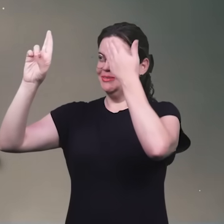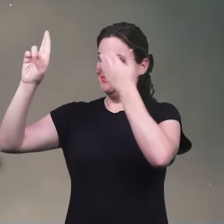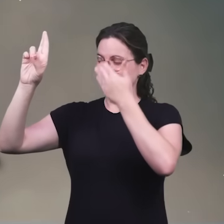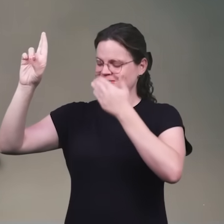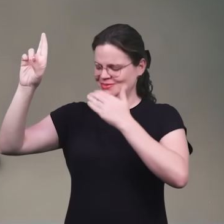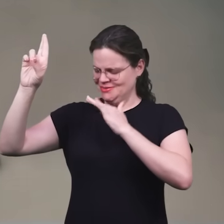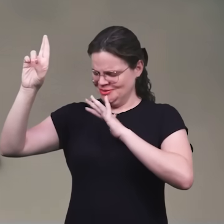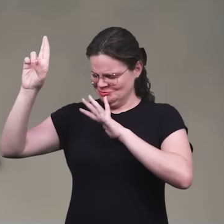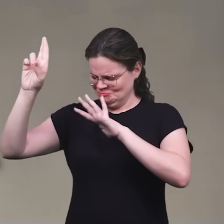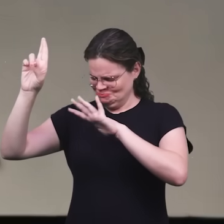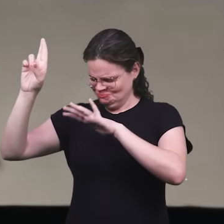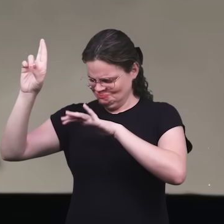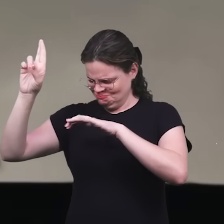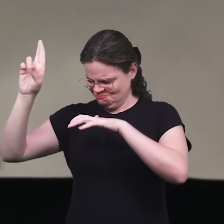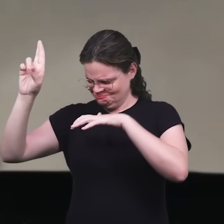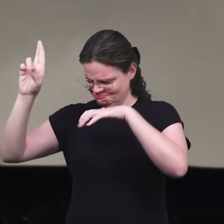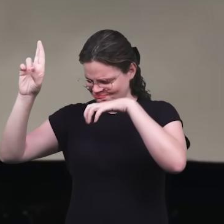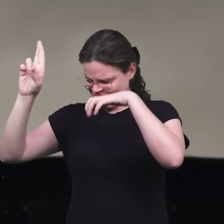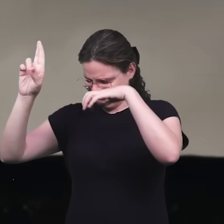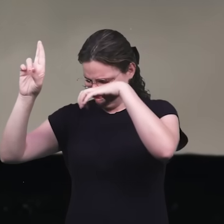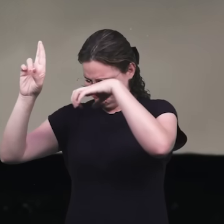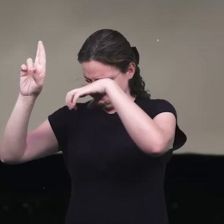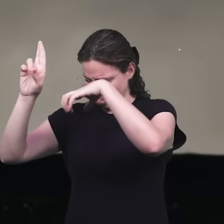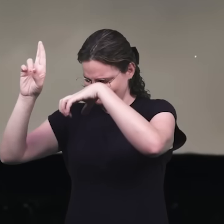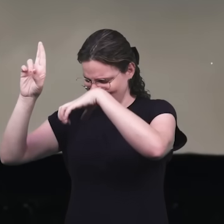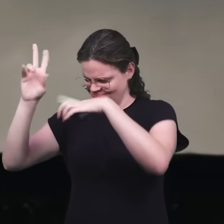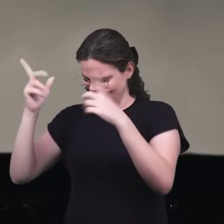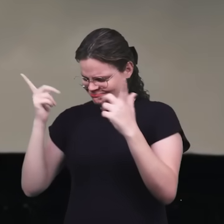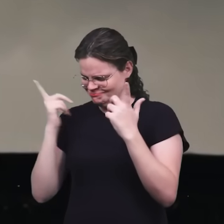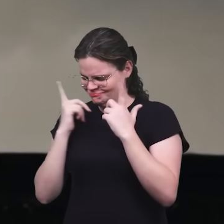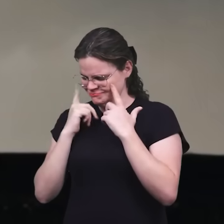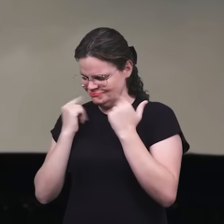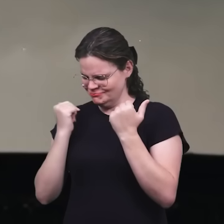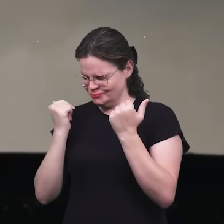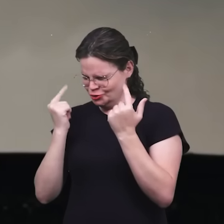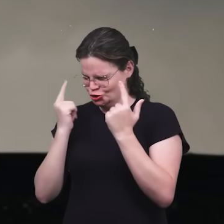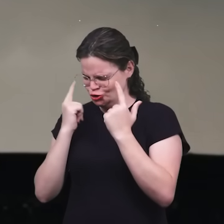Deixa-me chorar aos teus